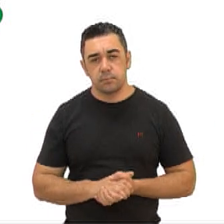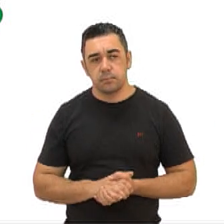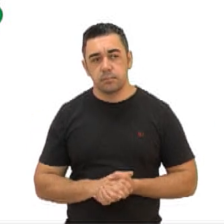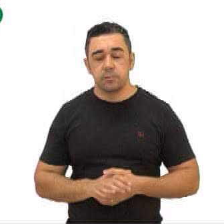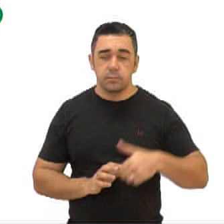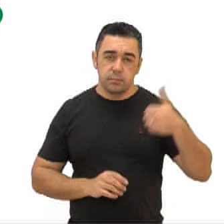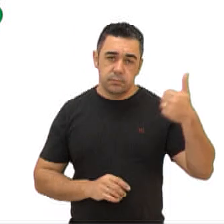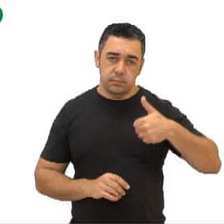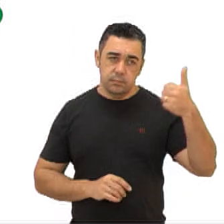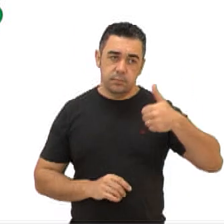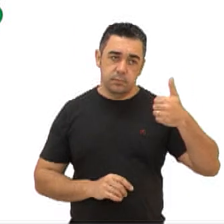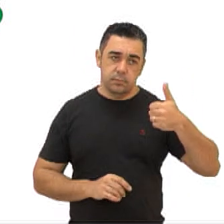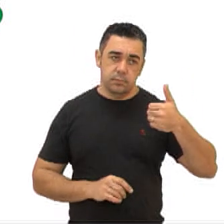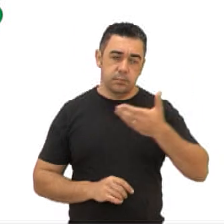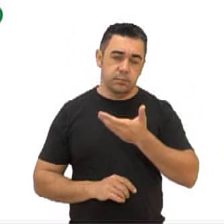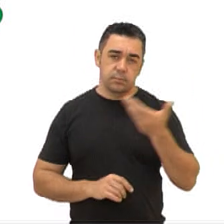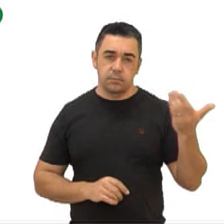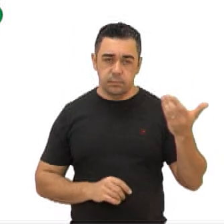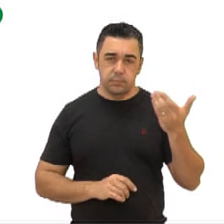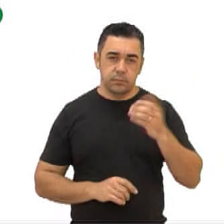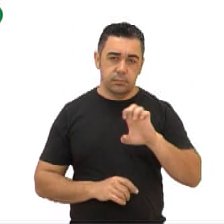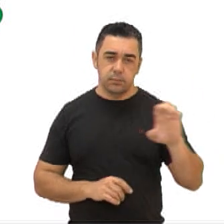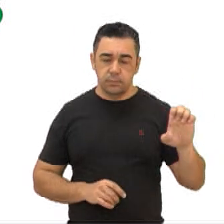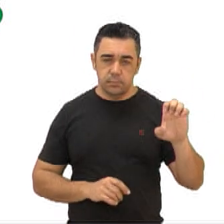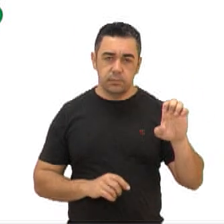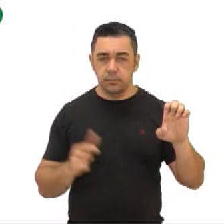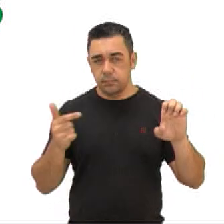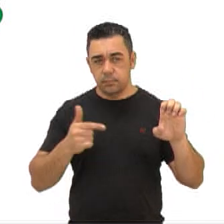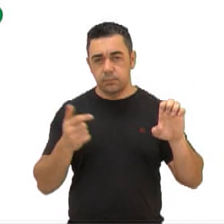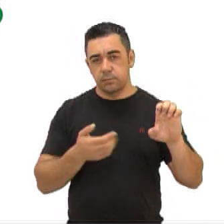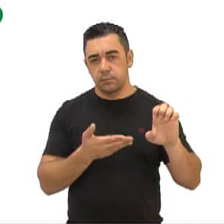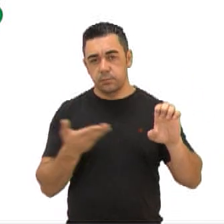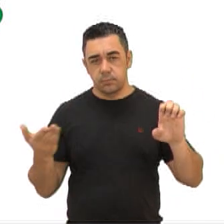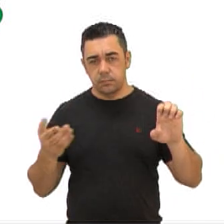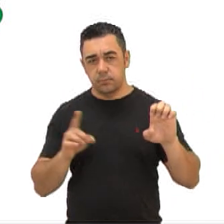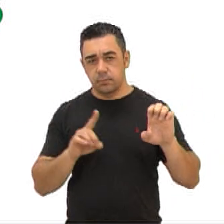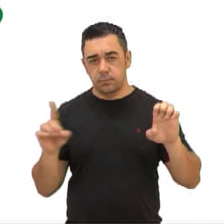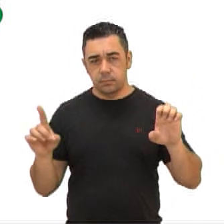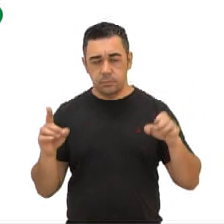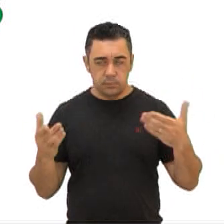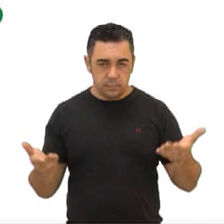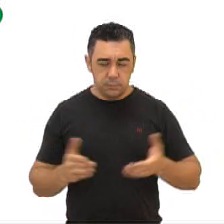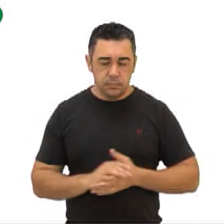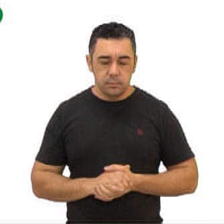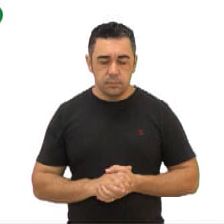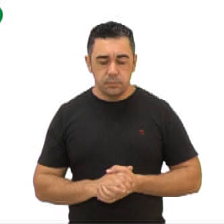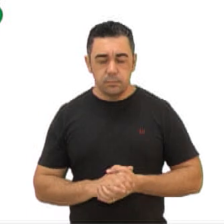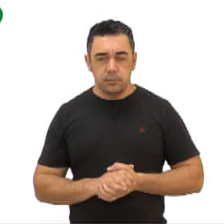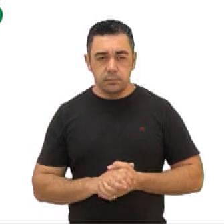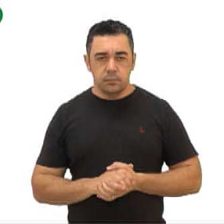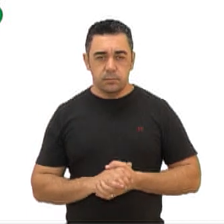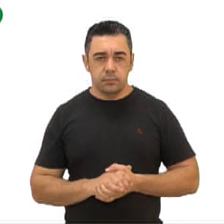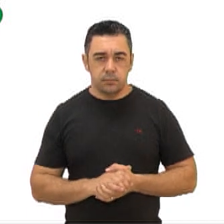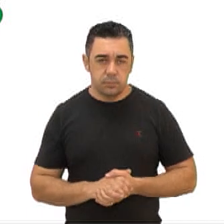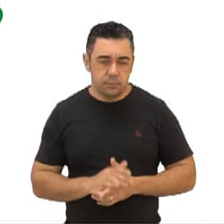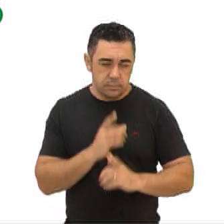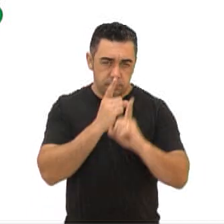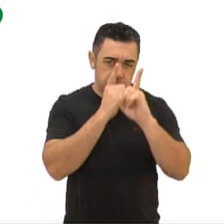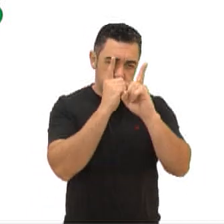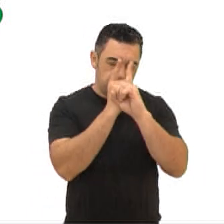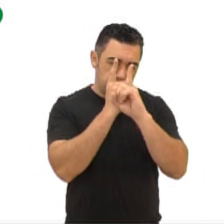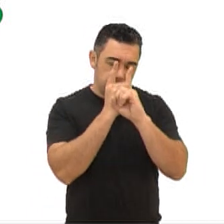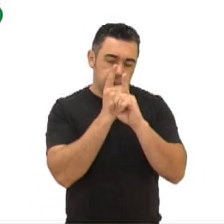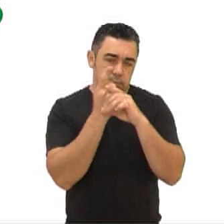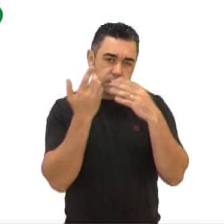tem primeiro membro antes do sinal de igual e o segundo membro depois do sinal de igual. Então, você consegue